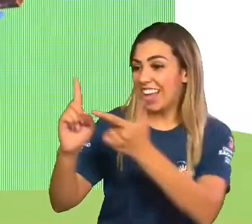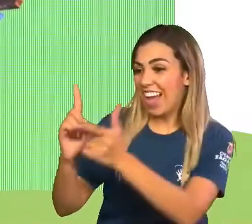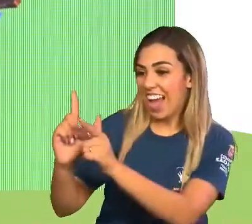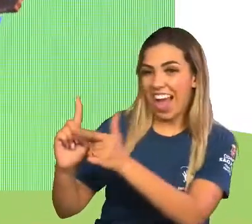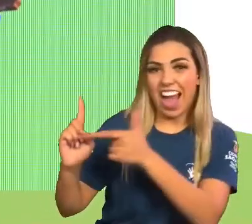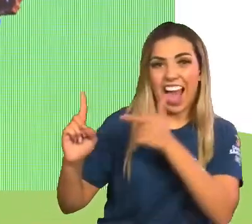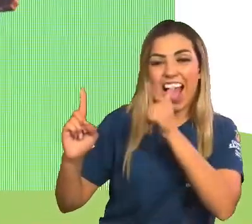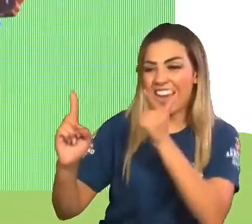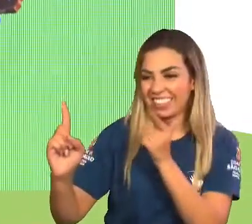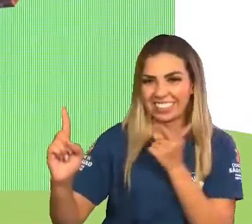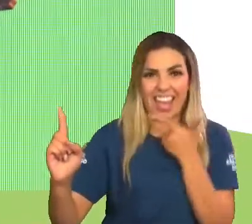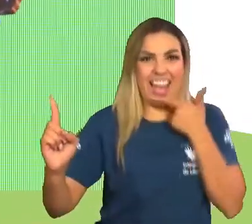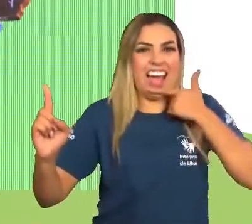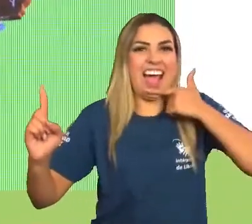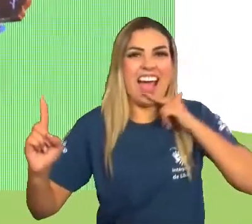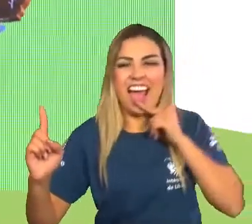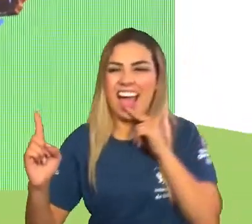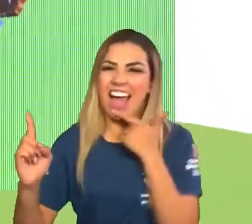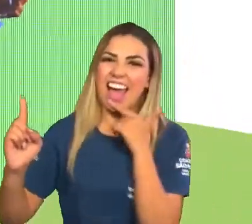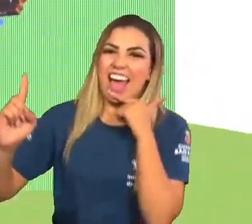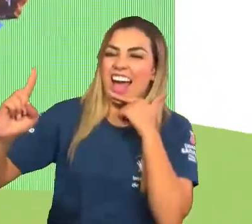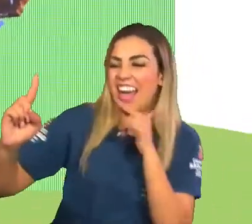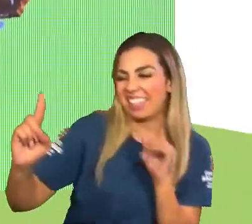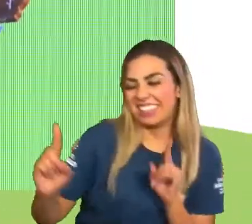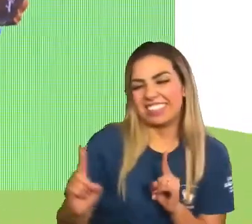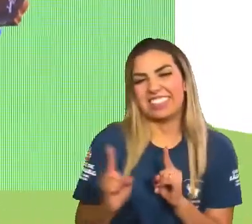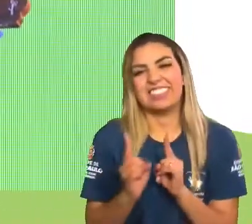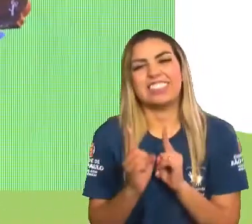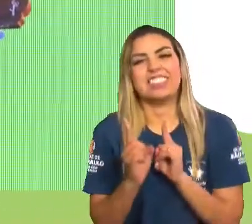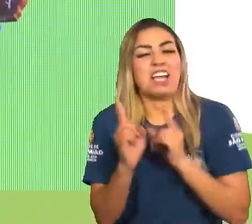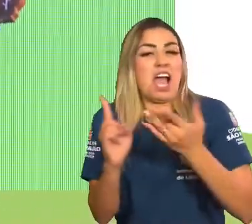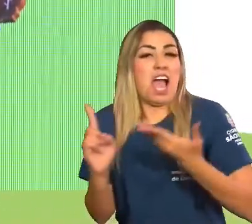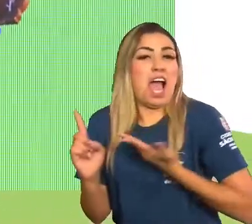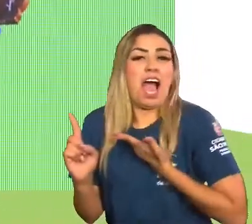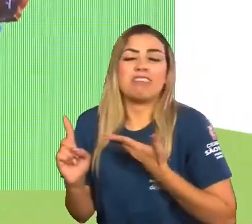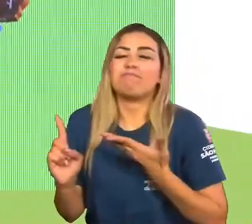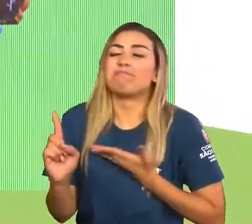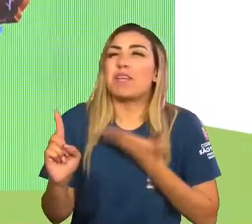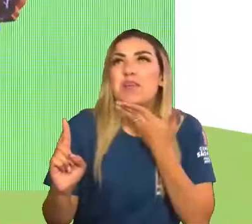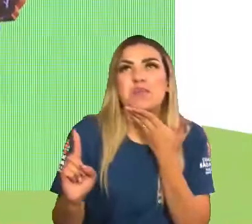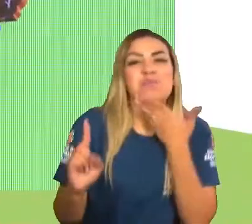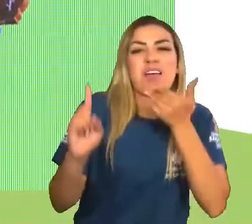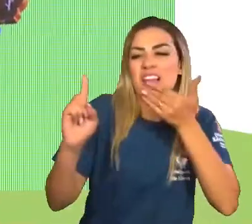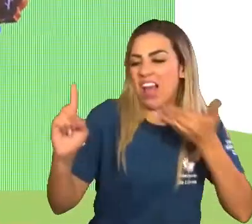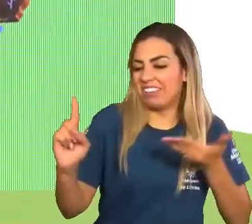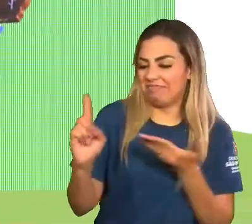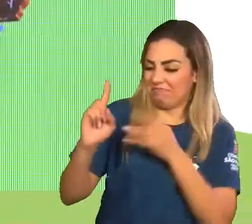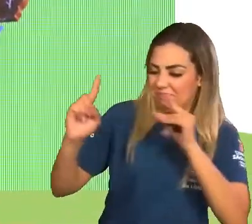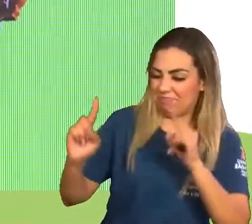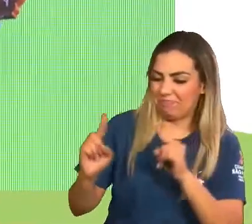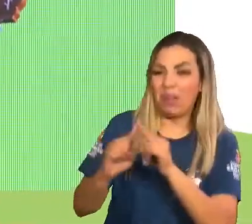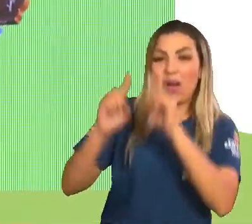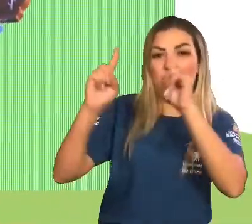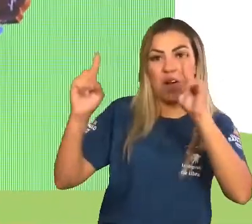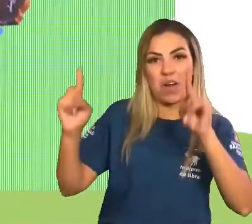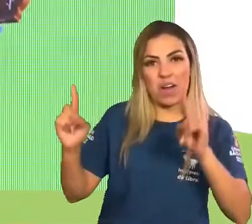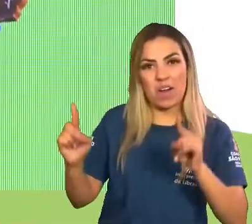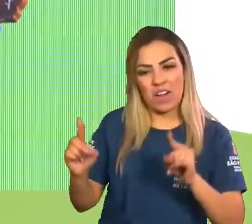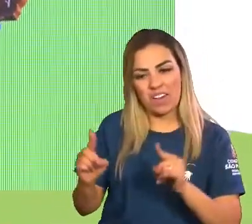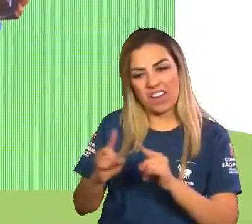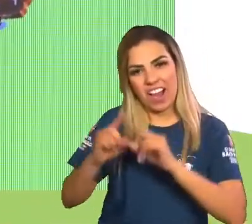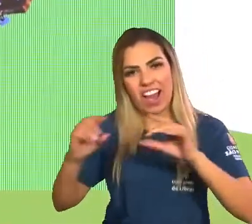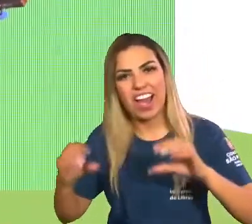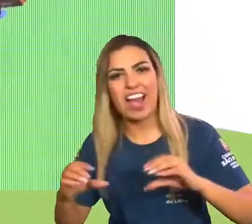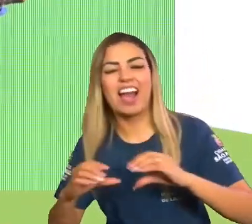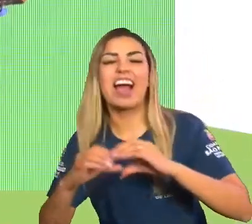feliz contigo, e o meu melhor amigo é o meu amor. E a gente